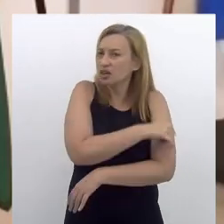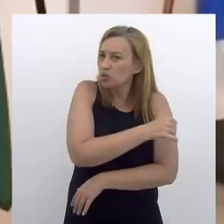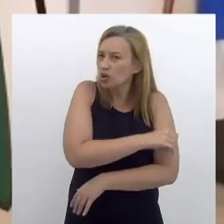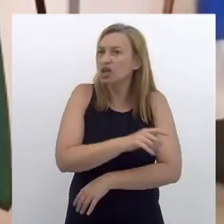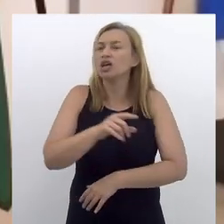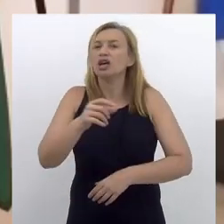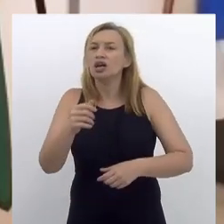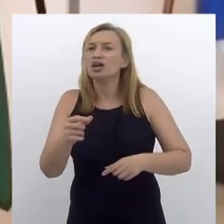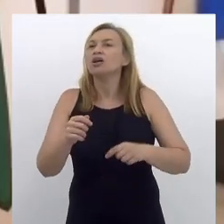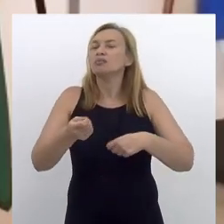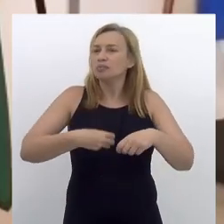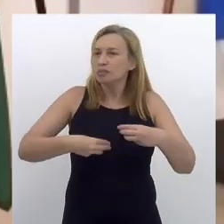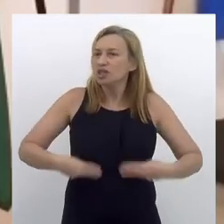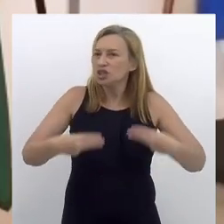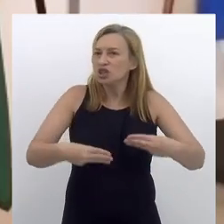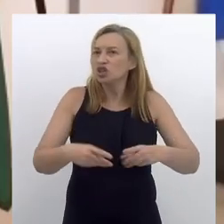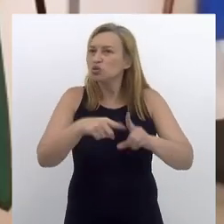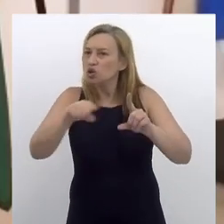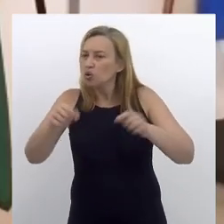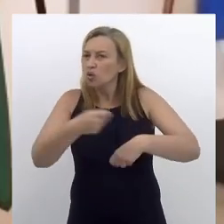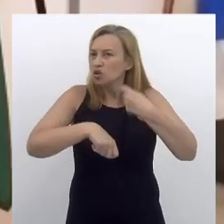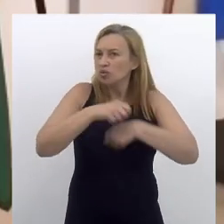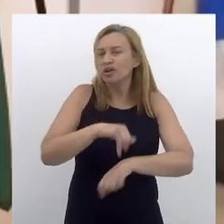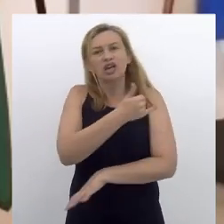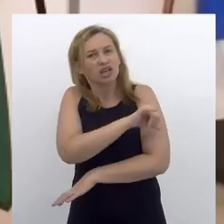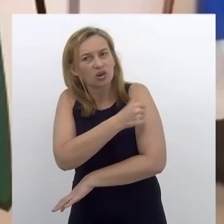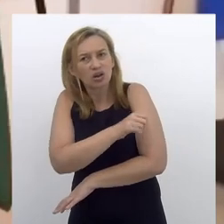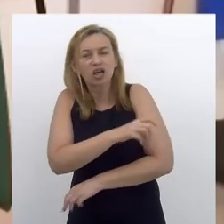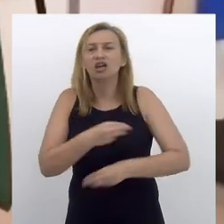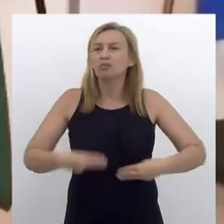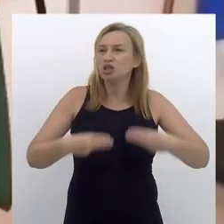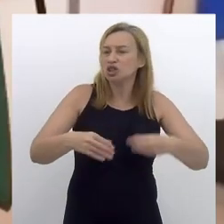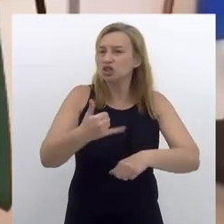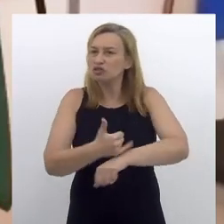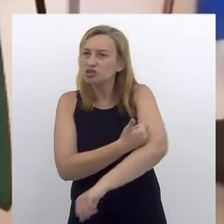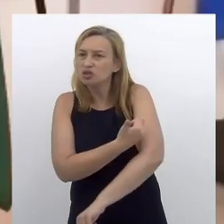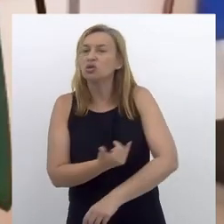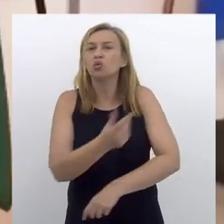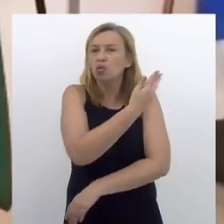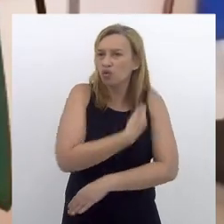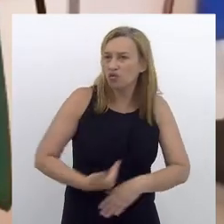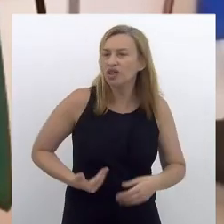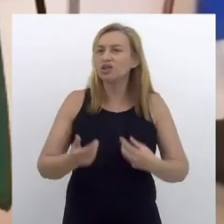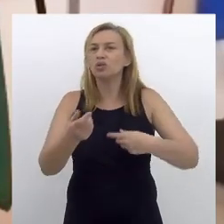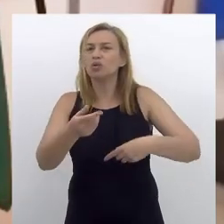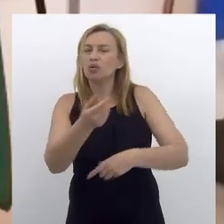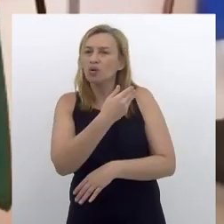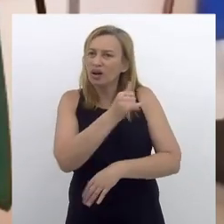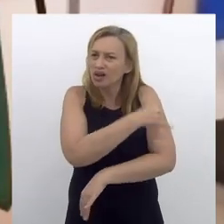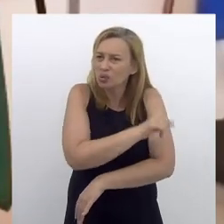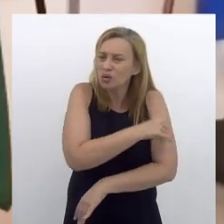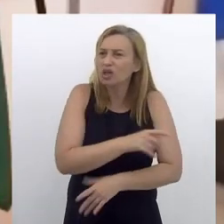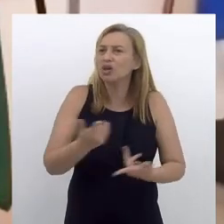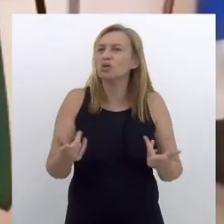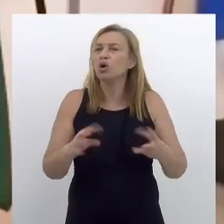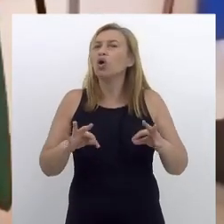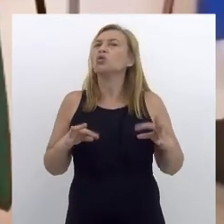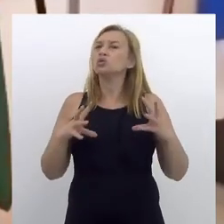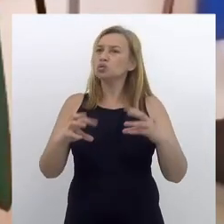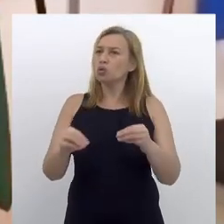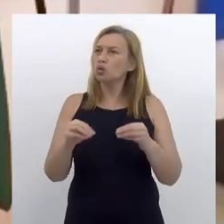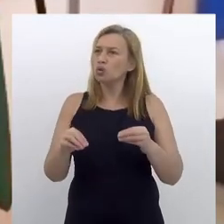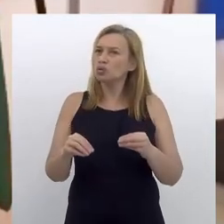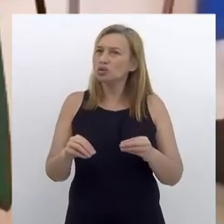são cariocas, o ministro da Economia que é carioca, o ministro da Infraestrutura que é carioca, o governador que é carioca, botam todas